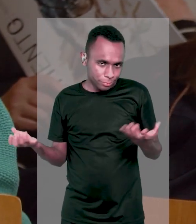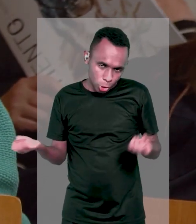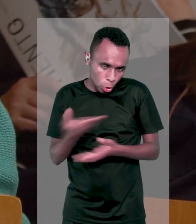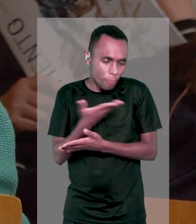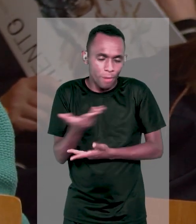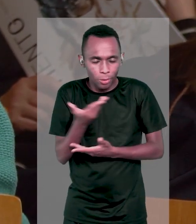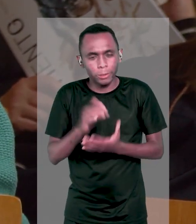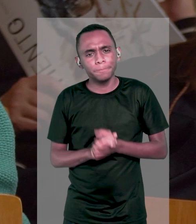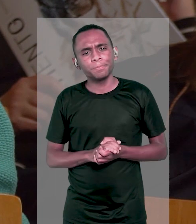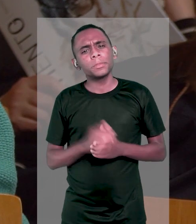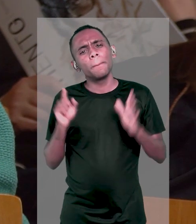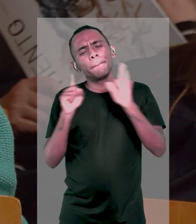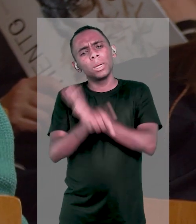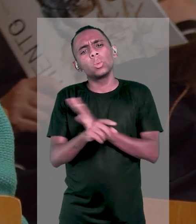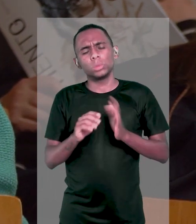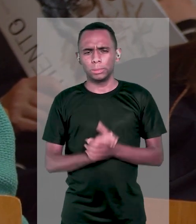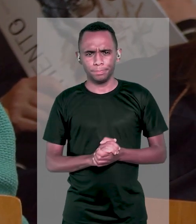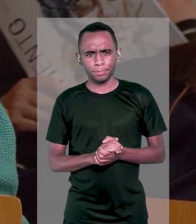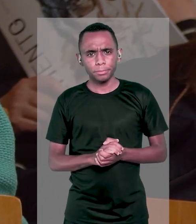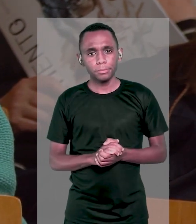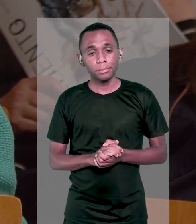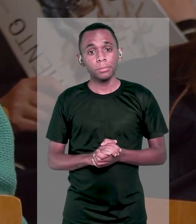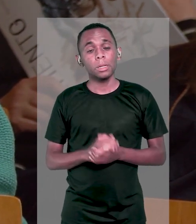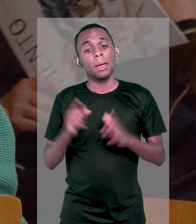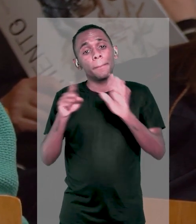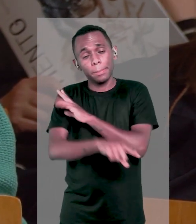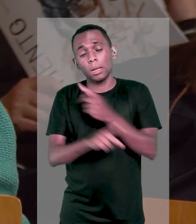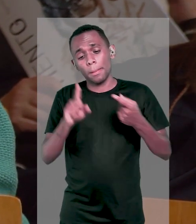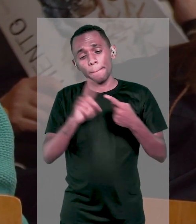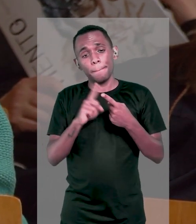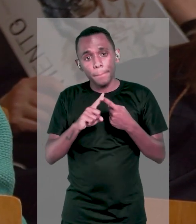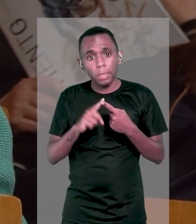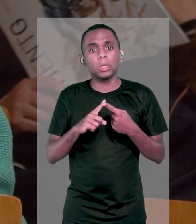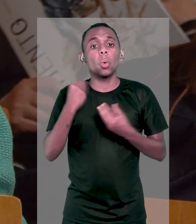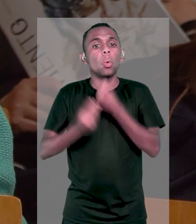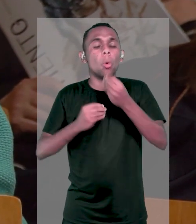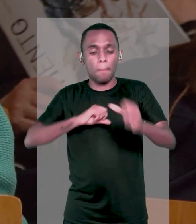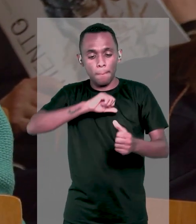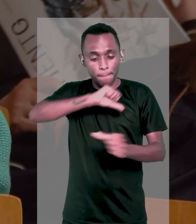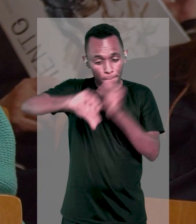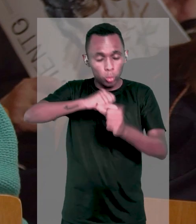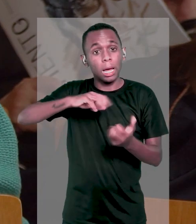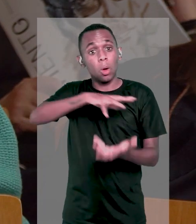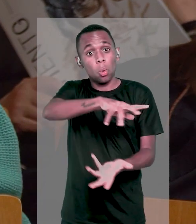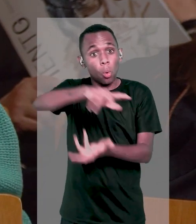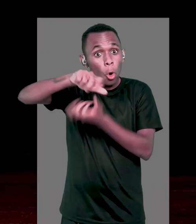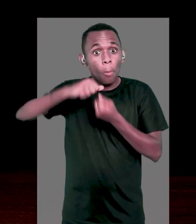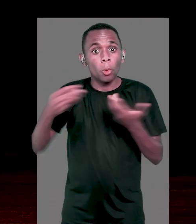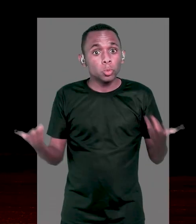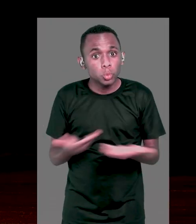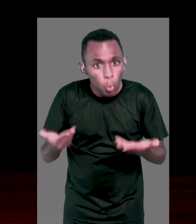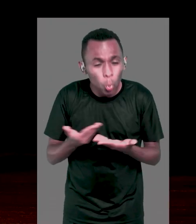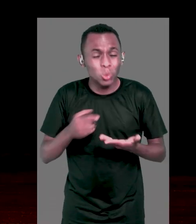será que a arte que vai nos salvar mas como diante de tanta complexidade